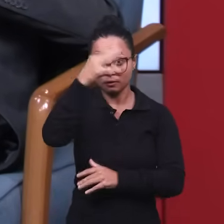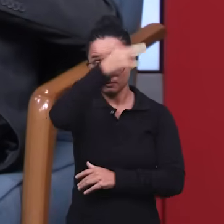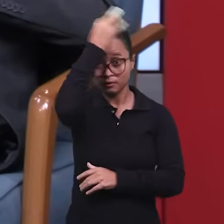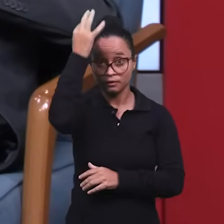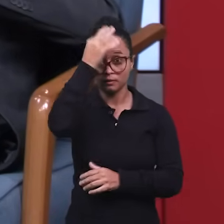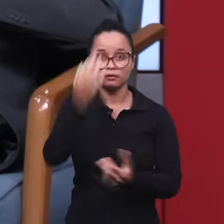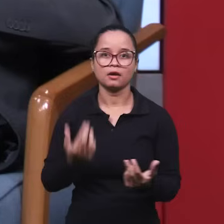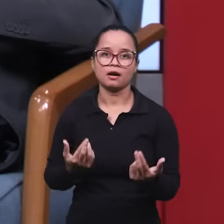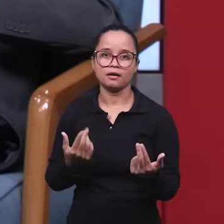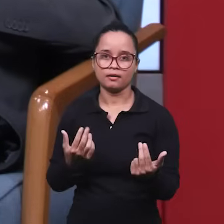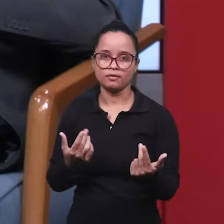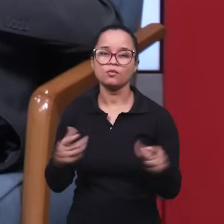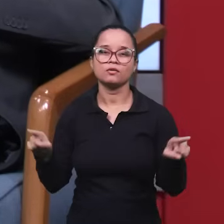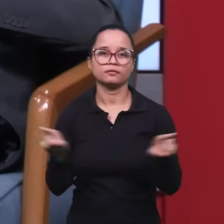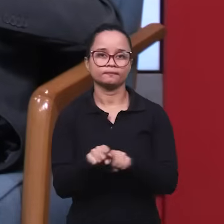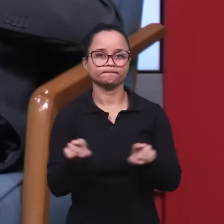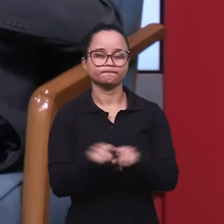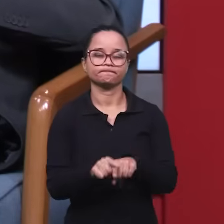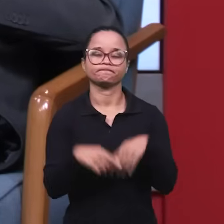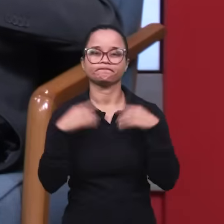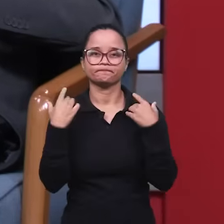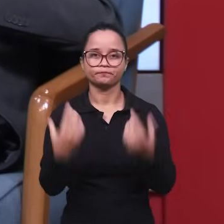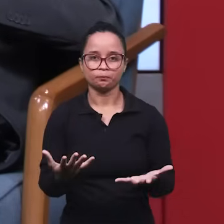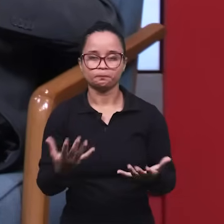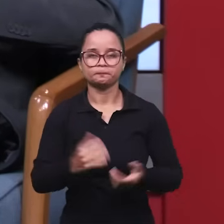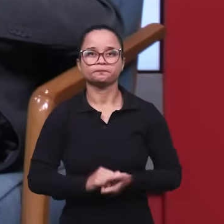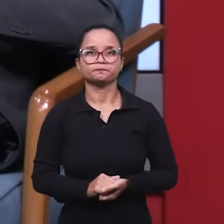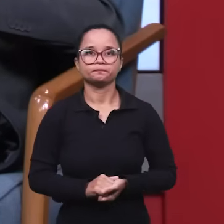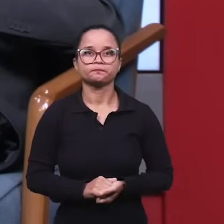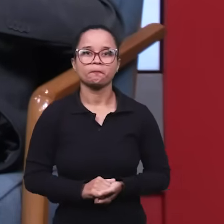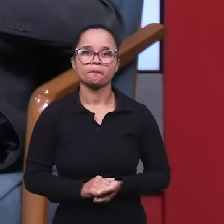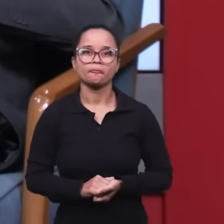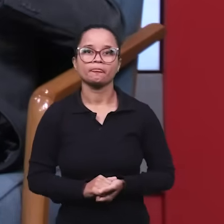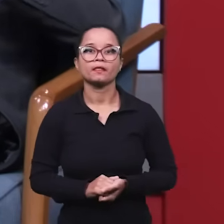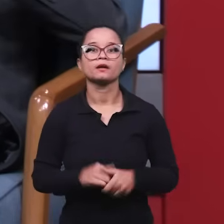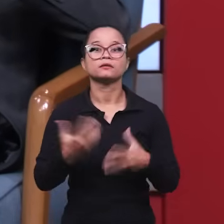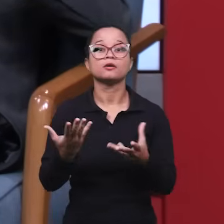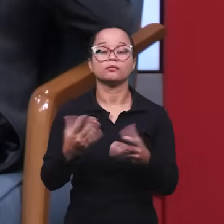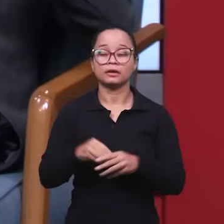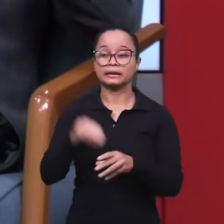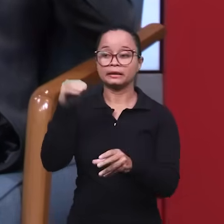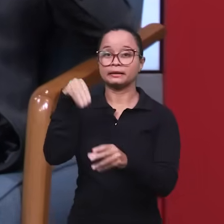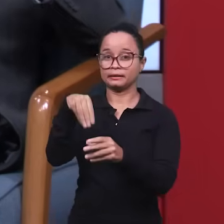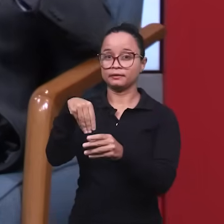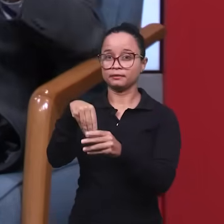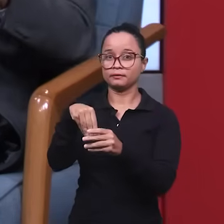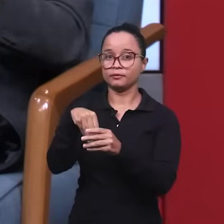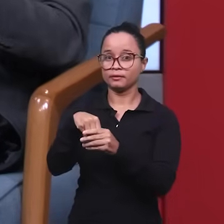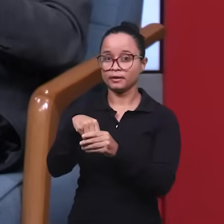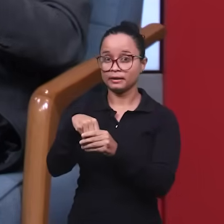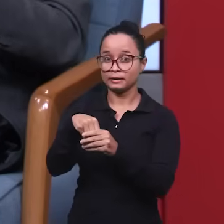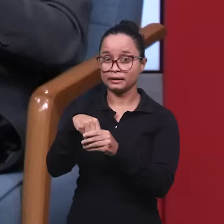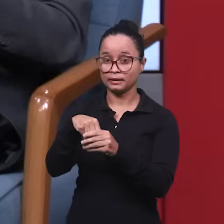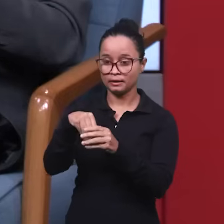vida da igreja também são dessa forma. Vejam, então dentro desse